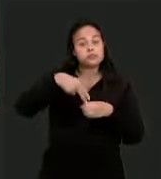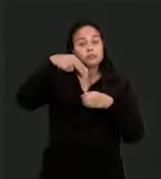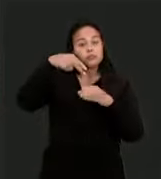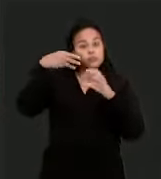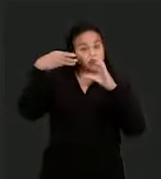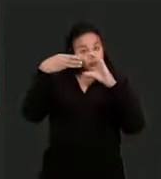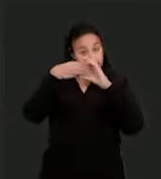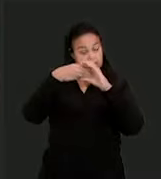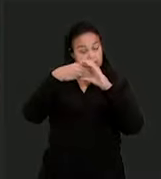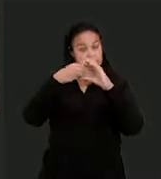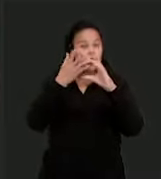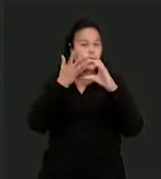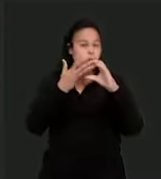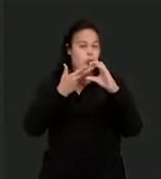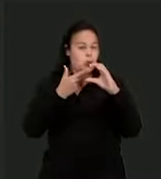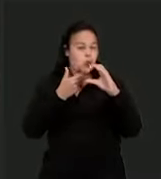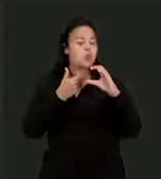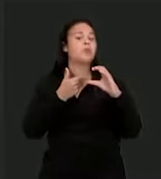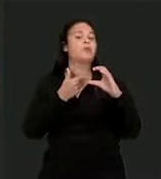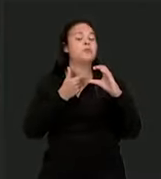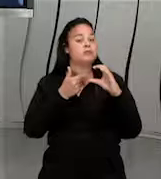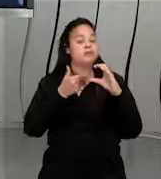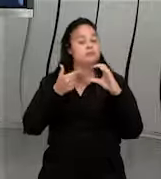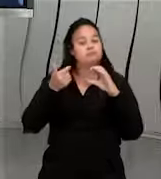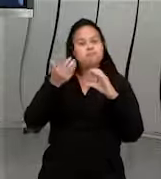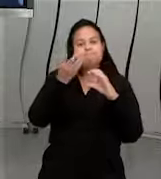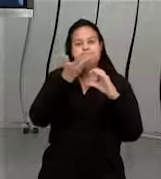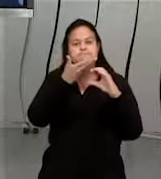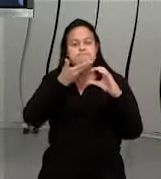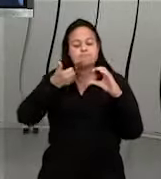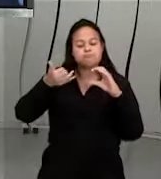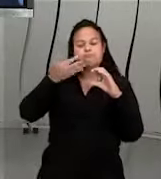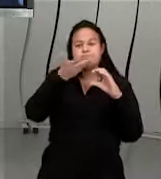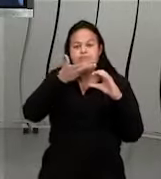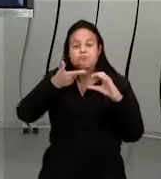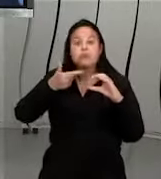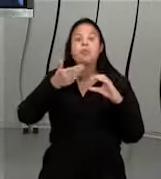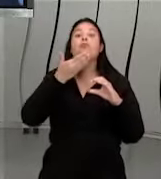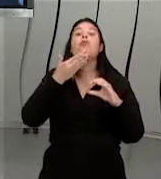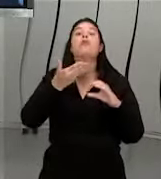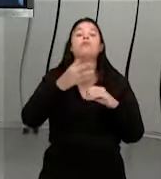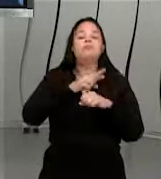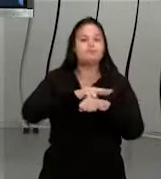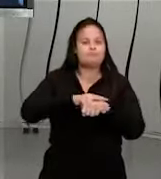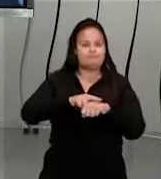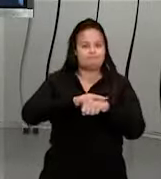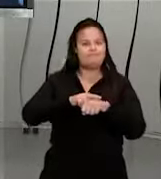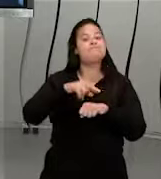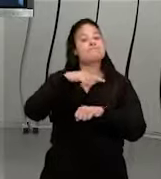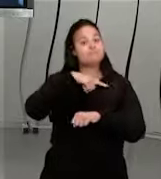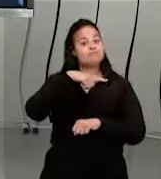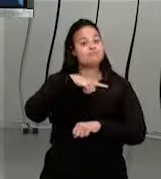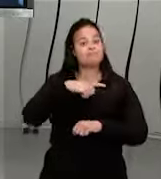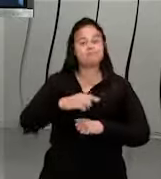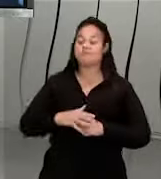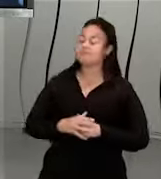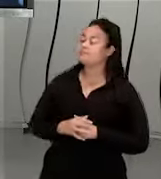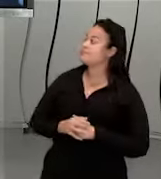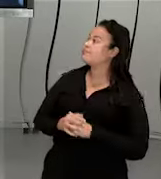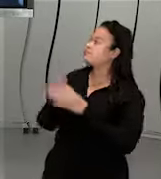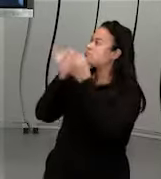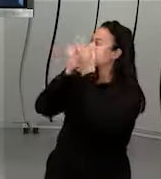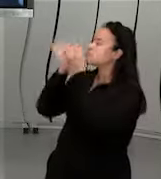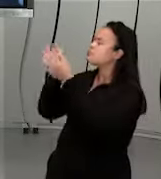desse tipo de corante, ele cora com essa coloração roxa. Então, aqui a gente pode